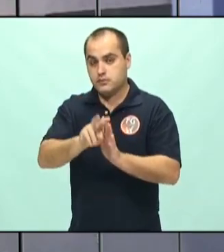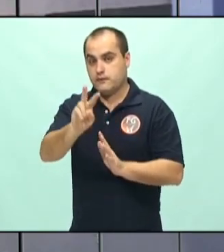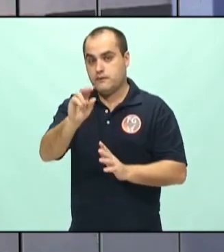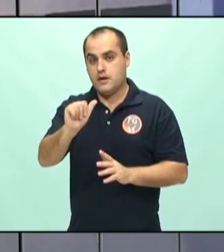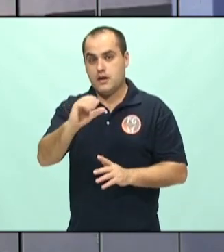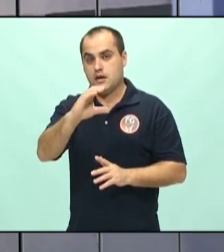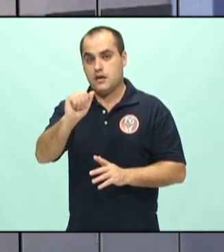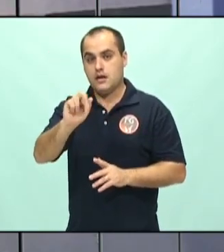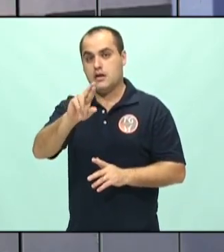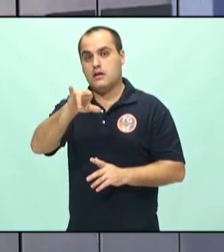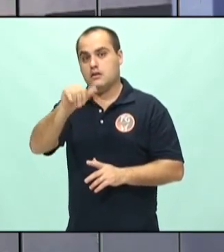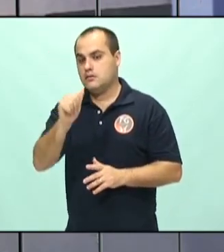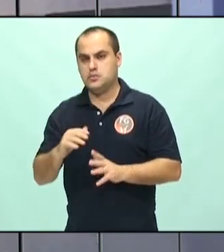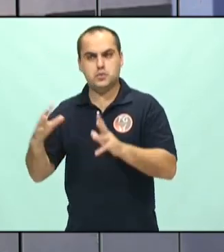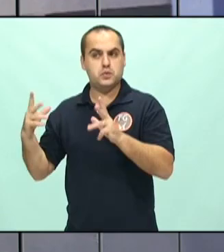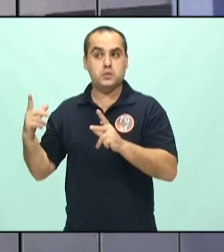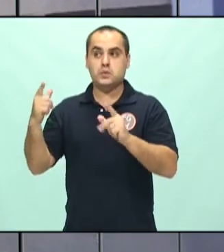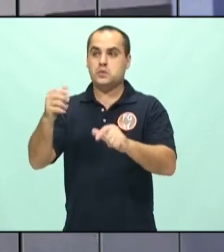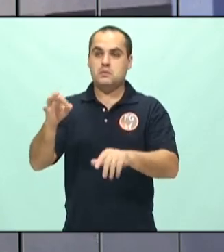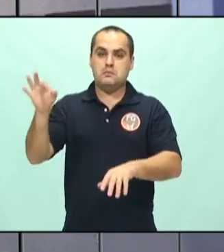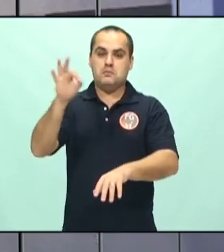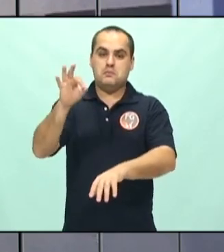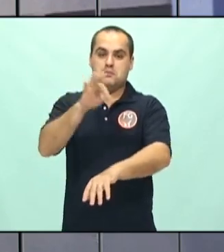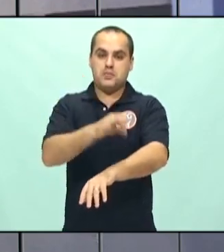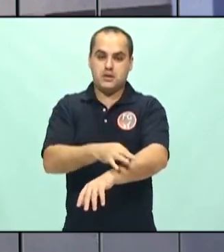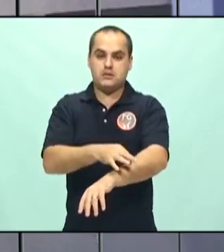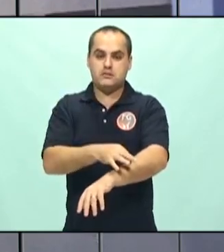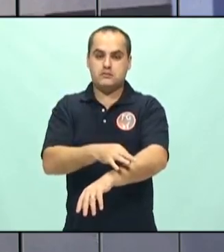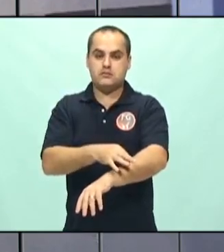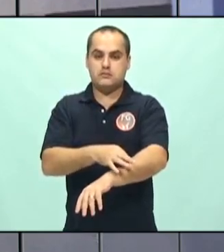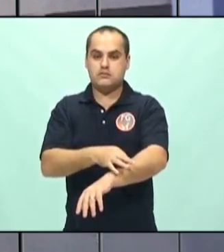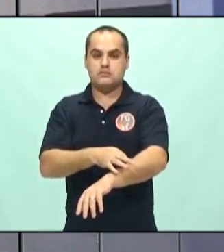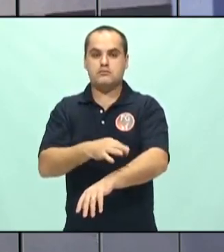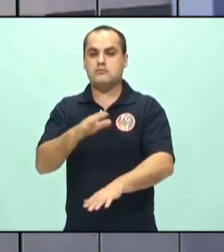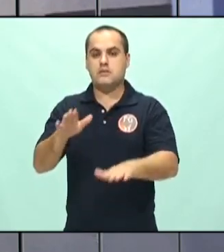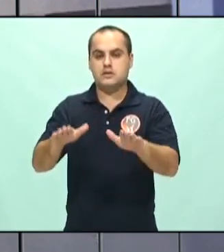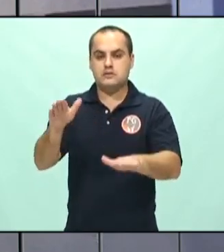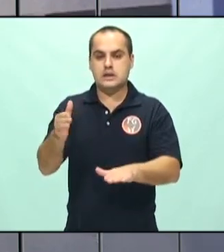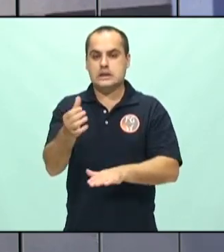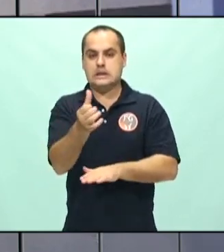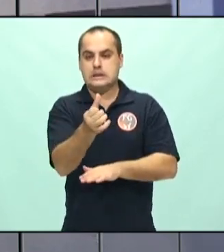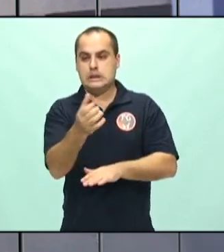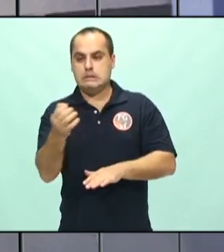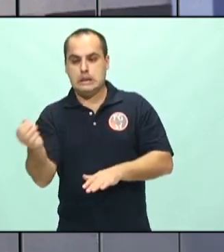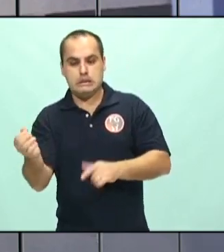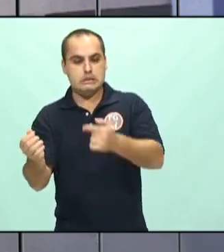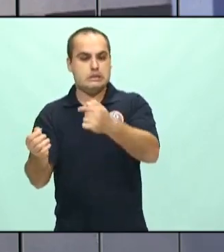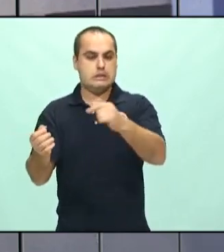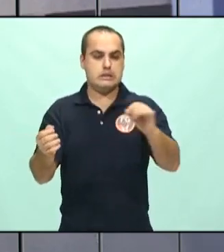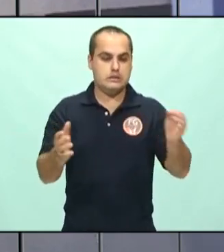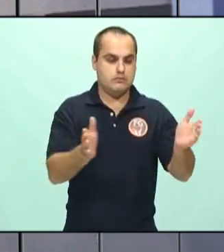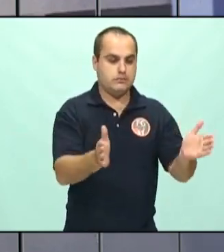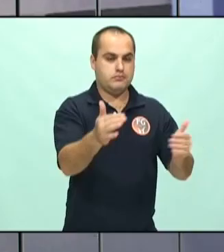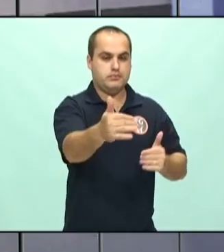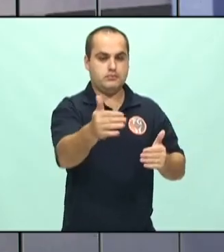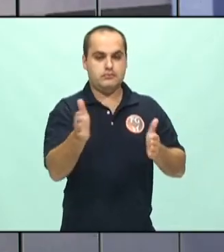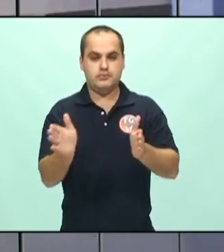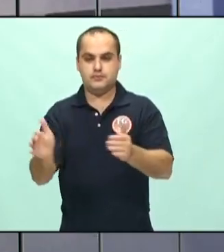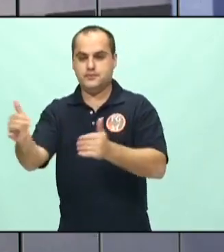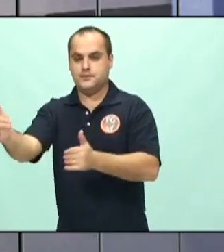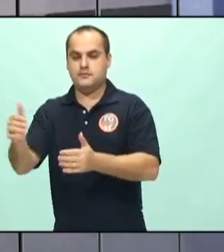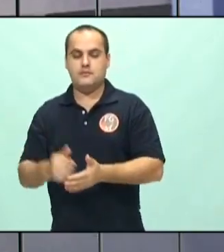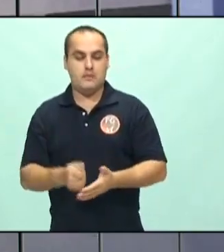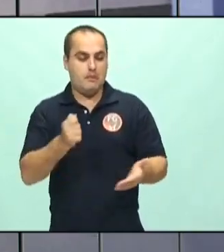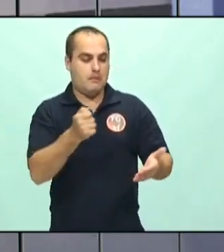tudo levadas abelha atenção carretas é que leva 600 700 caixas de abelha eles pagam eu o